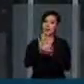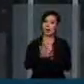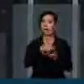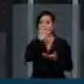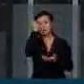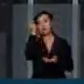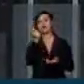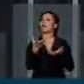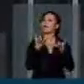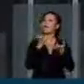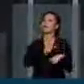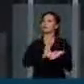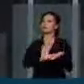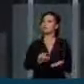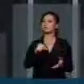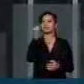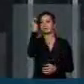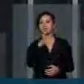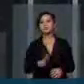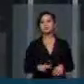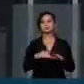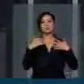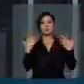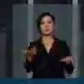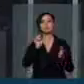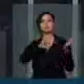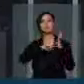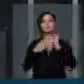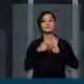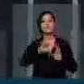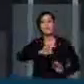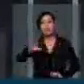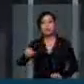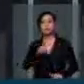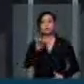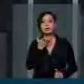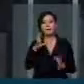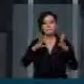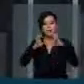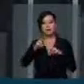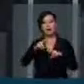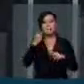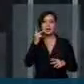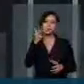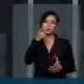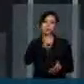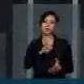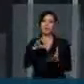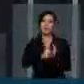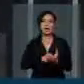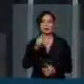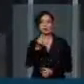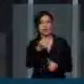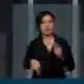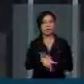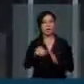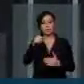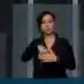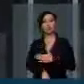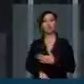Ou seja, é a disputa pelo fundo público, pelo orçamento da República que está colocado. Se nós